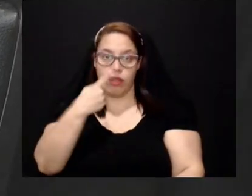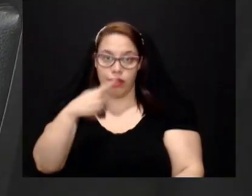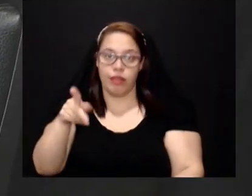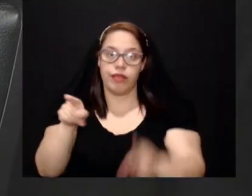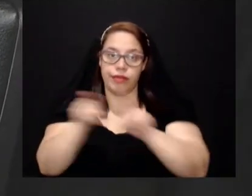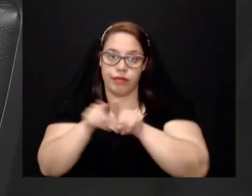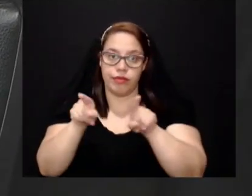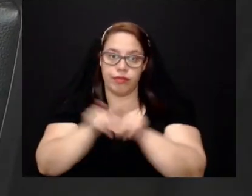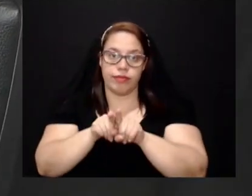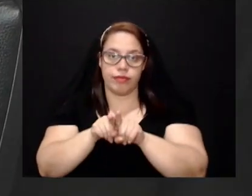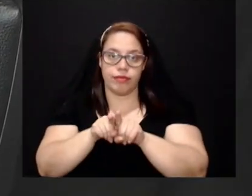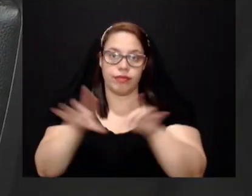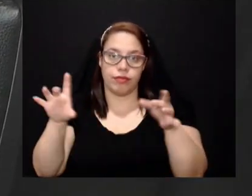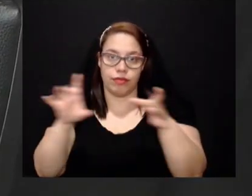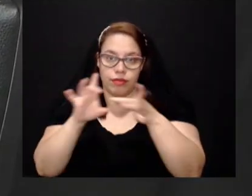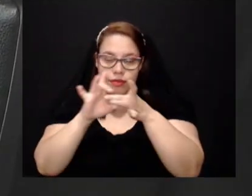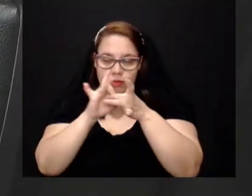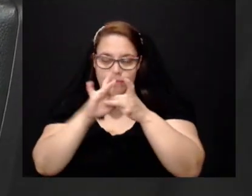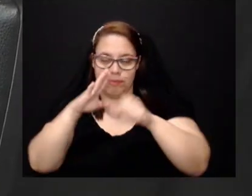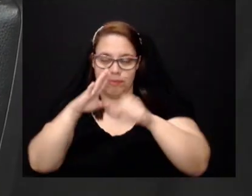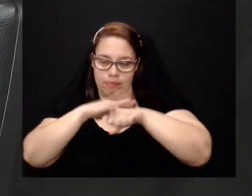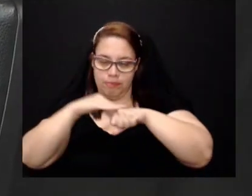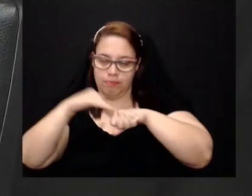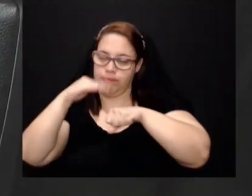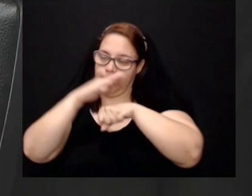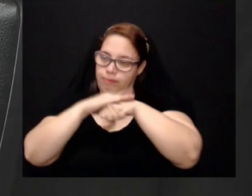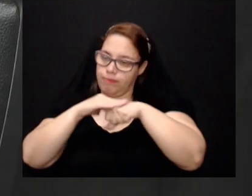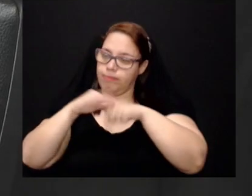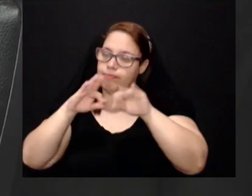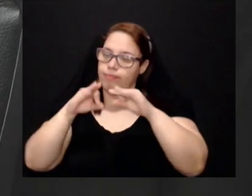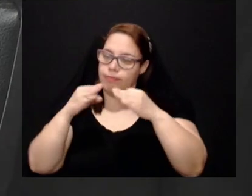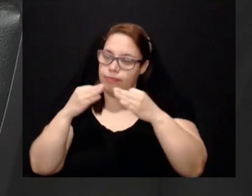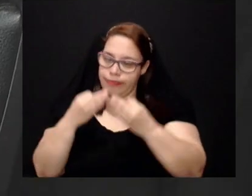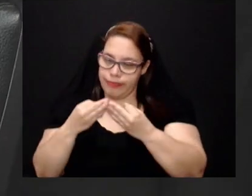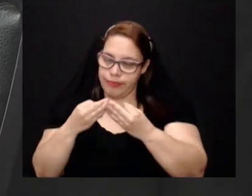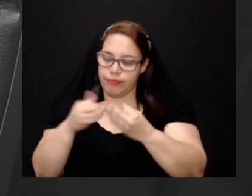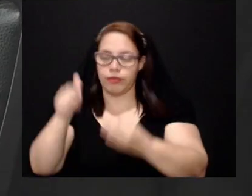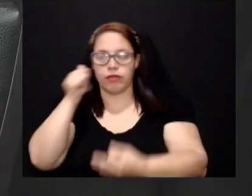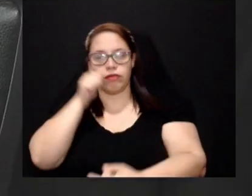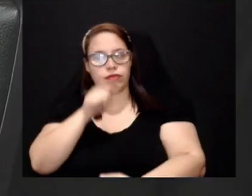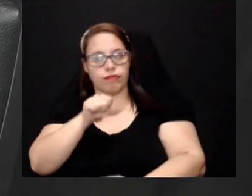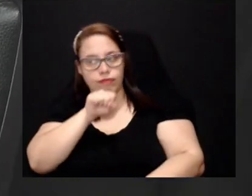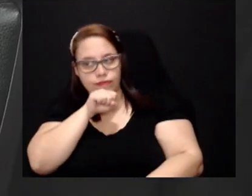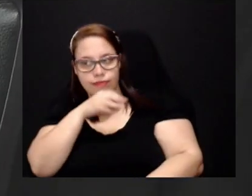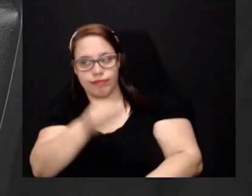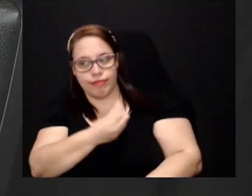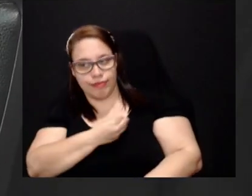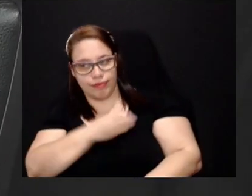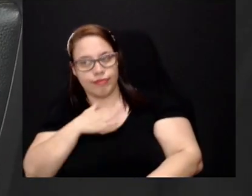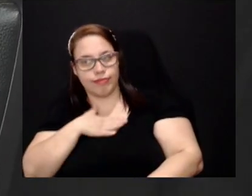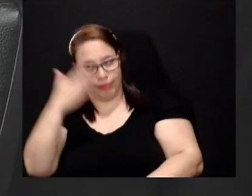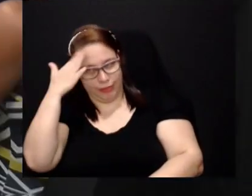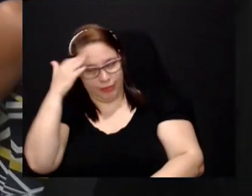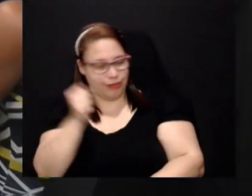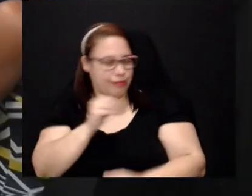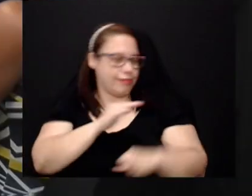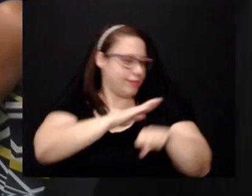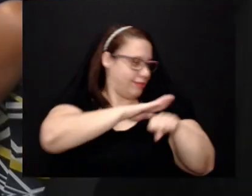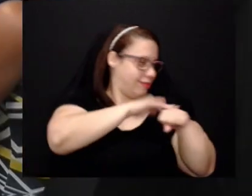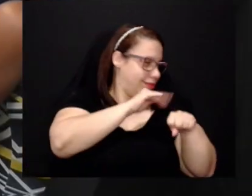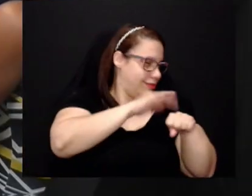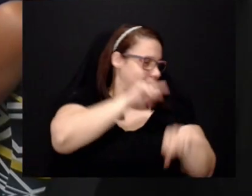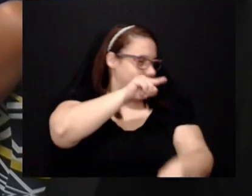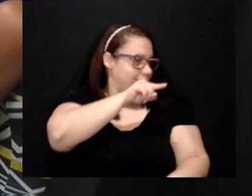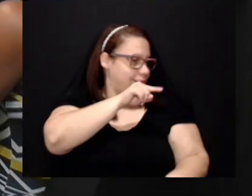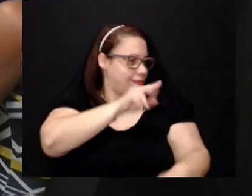houve muito afeto, assim, dessa família materna na minha vida, sabe? E esse afeto que te coloca